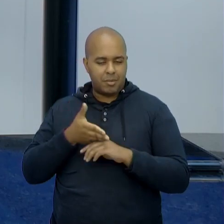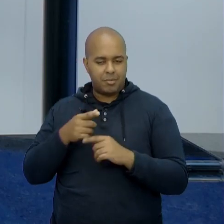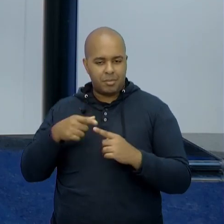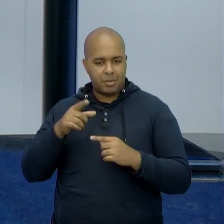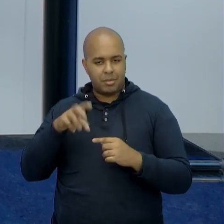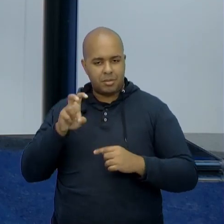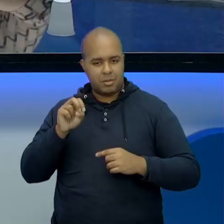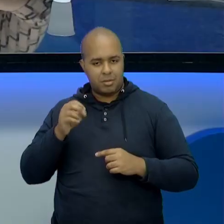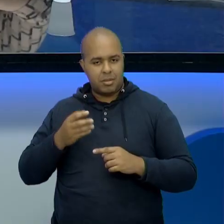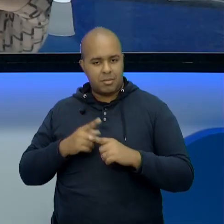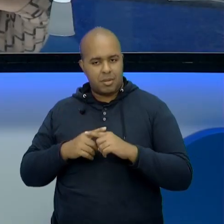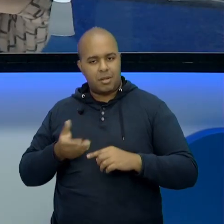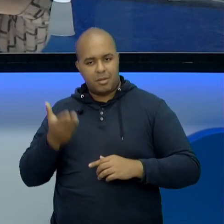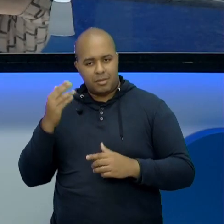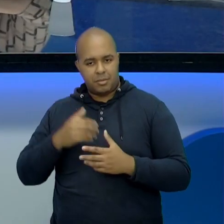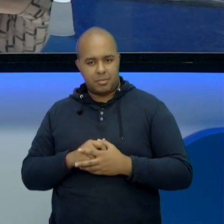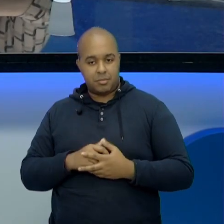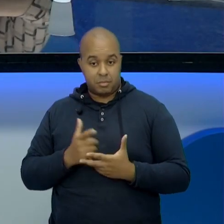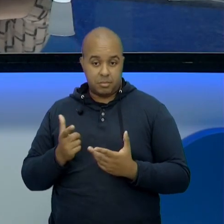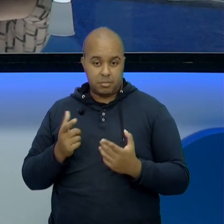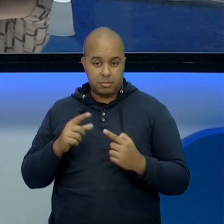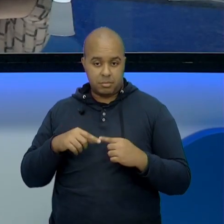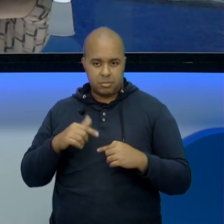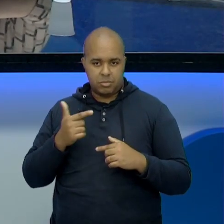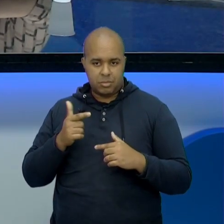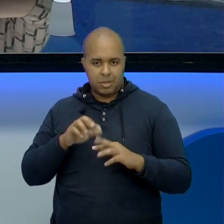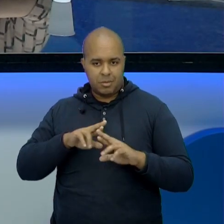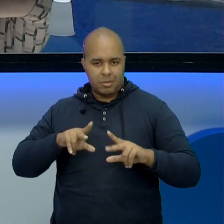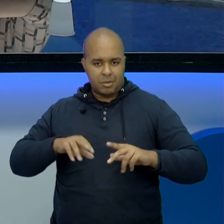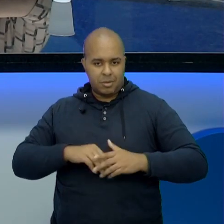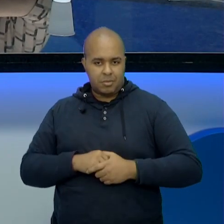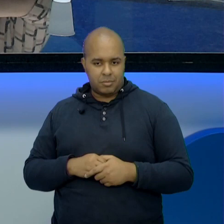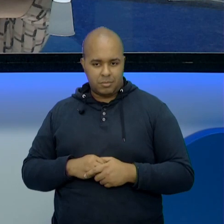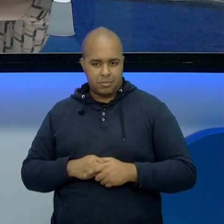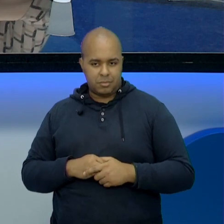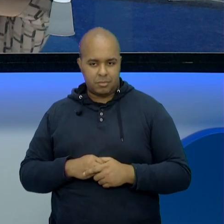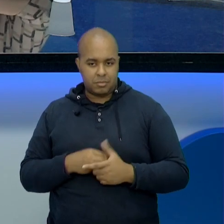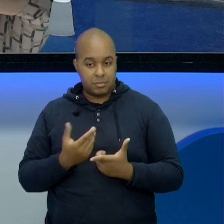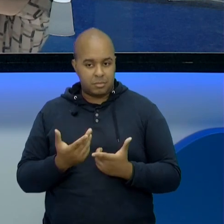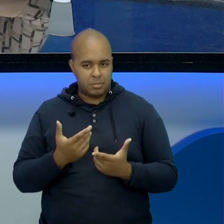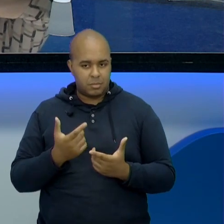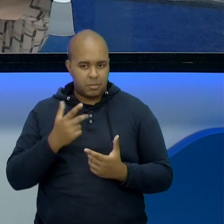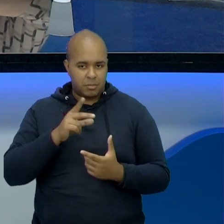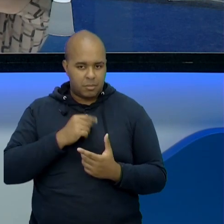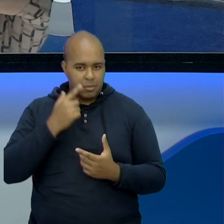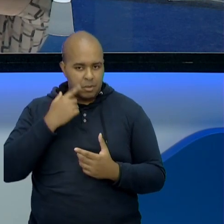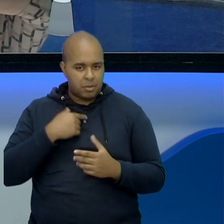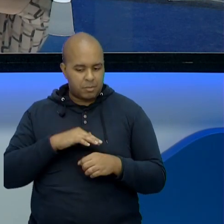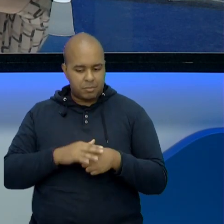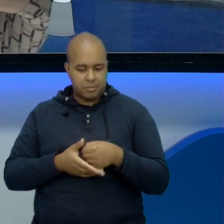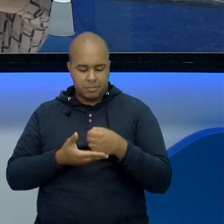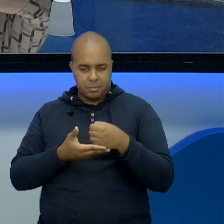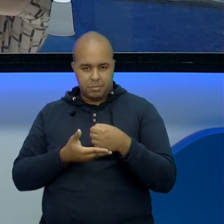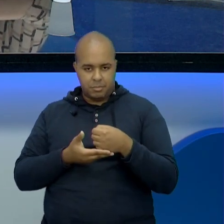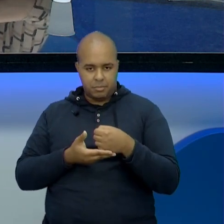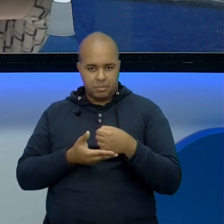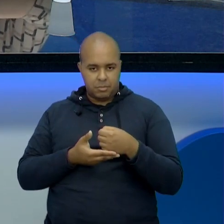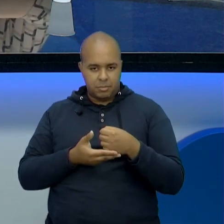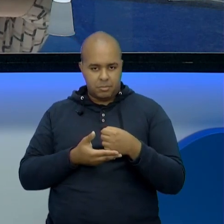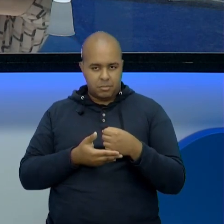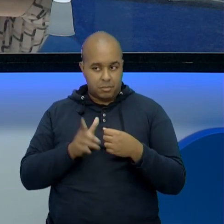desses 50+. Então, não tem diversidade. E, gente,